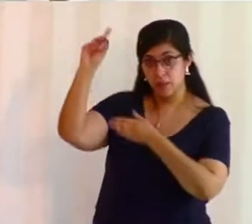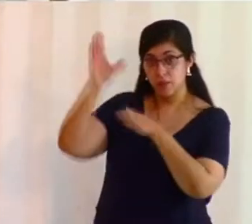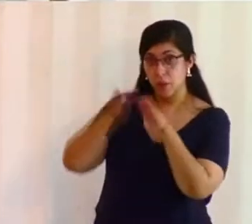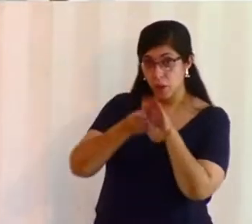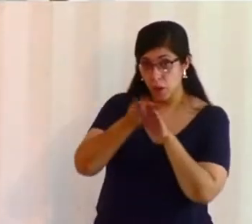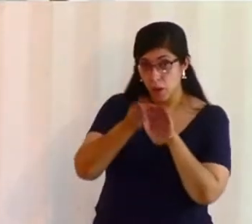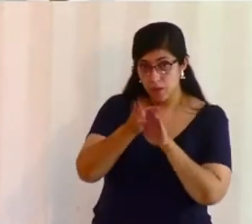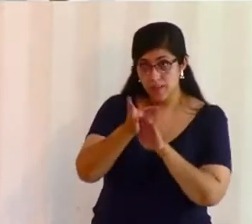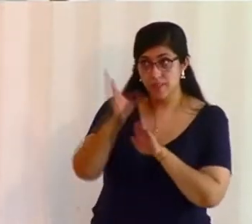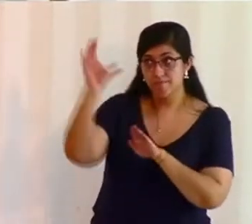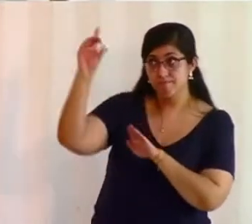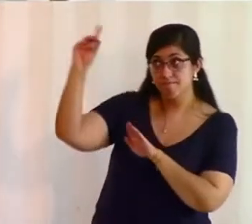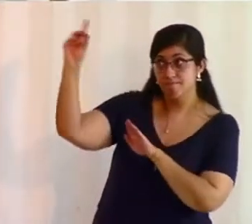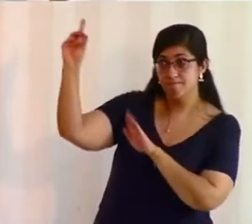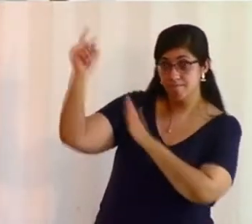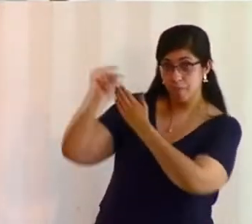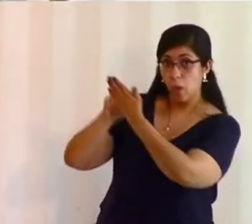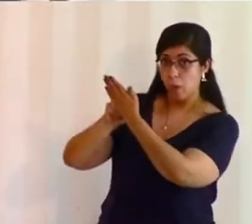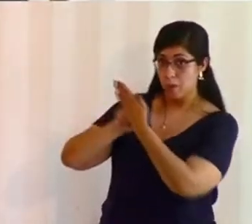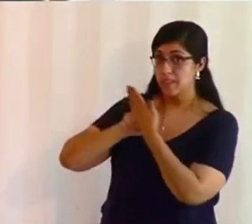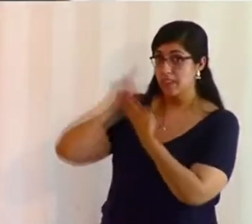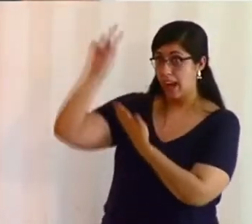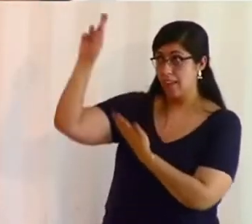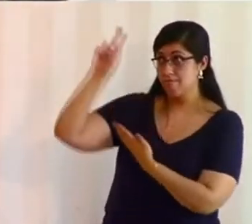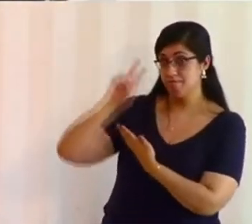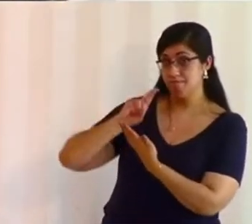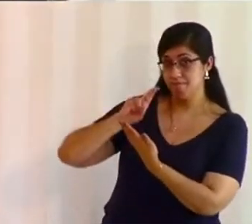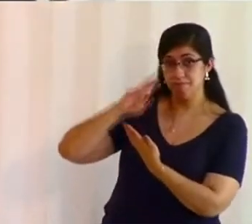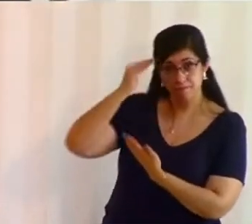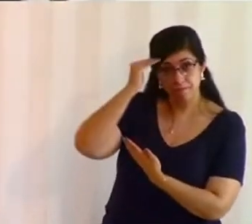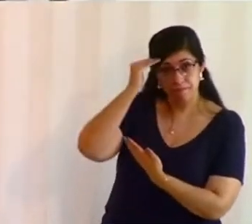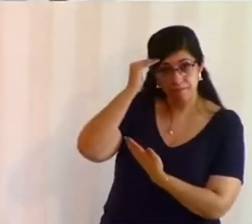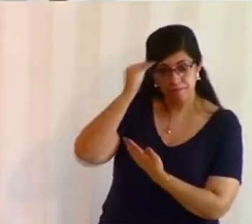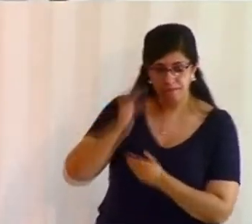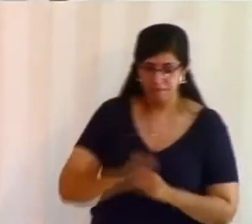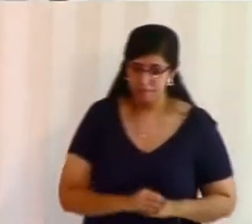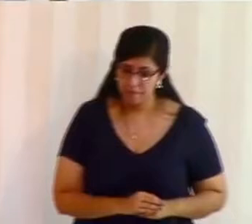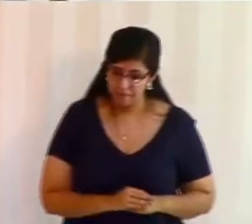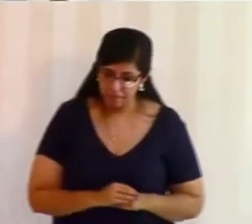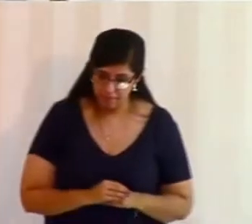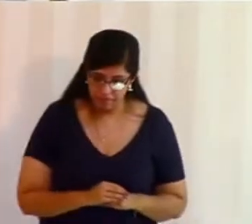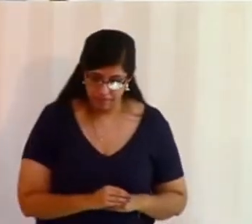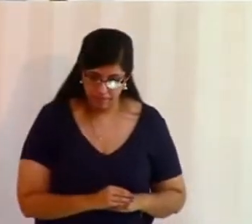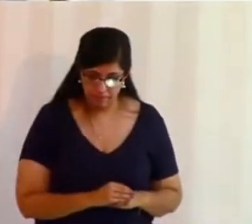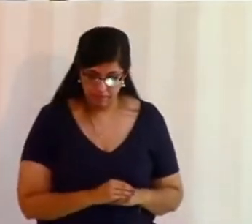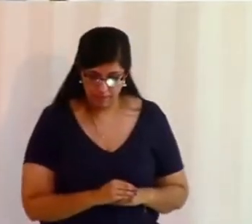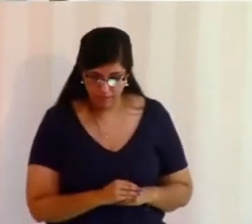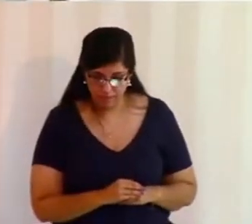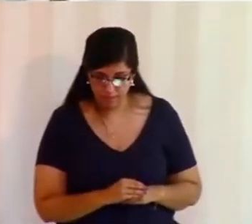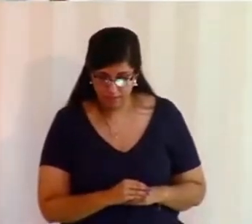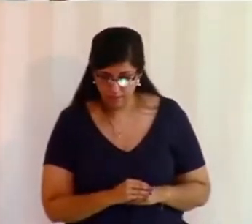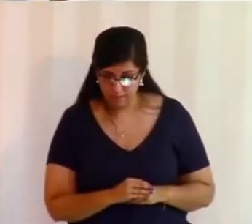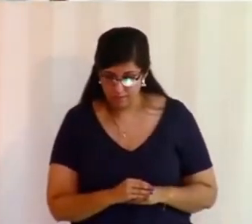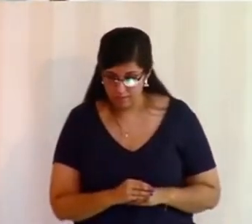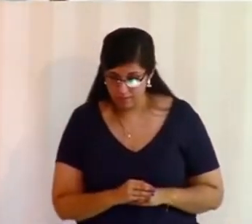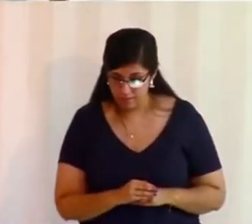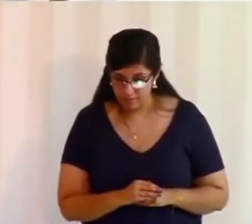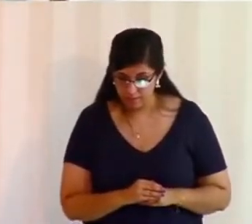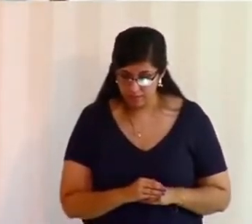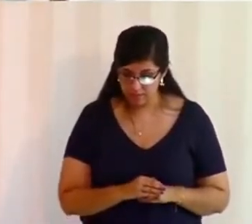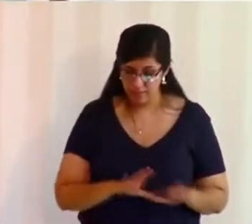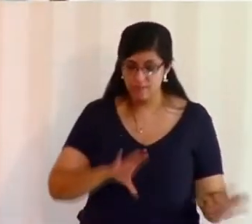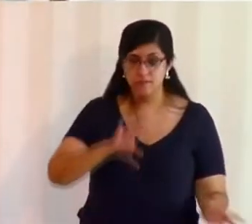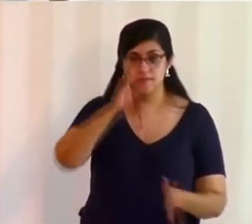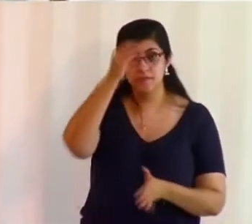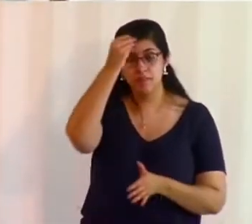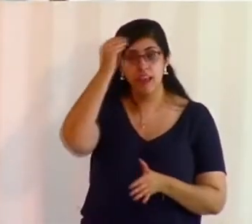da parte de Deus. E Deus vai usar aqui essa experiência de Paulo, quando numa noite lhe sobrevém então uma visão, e